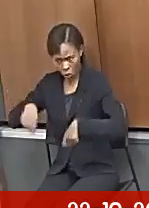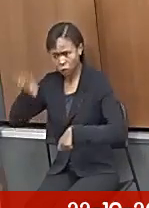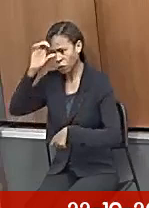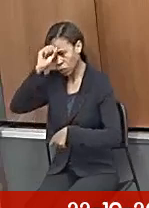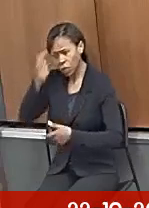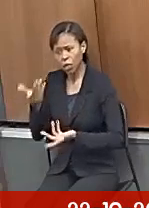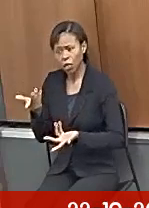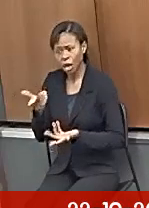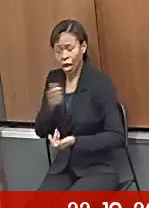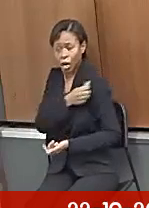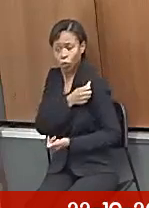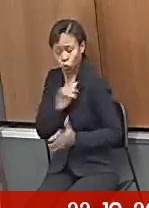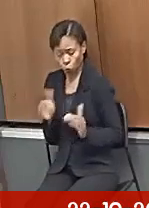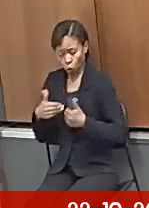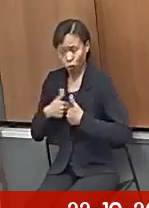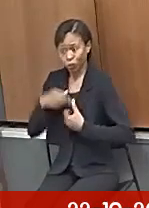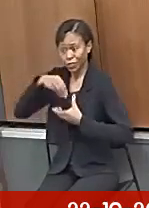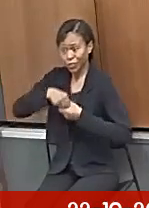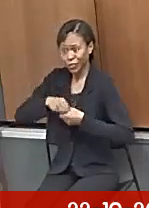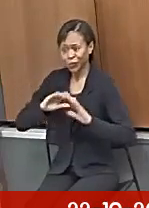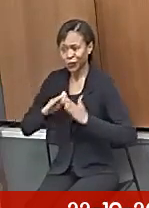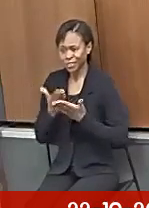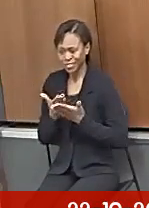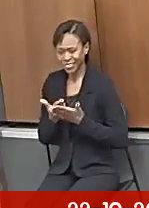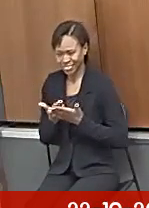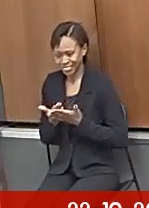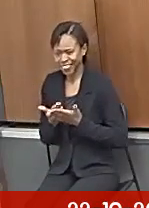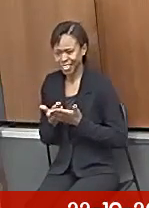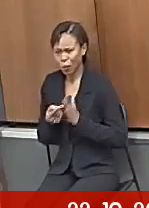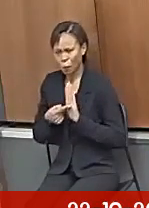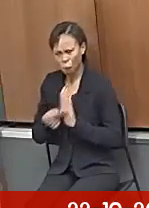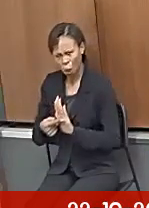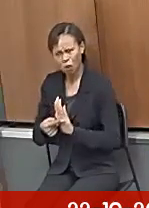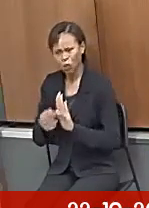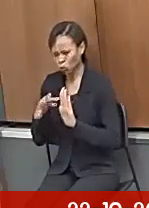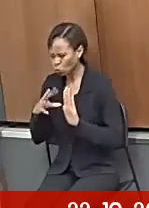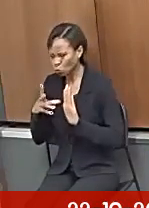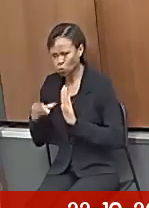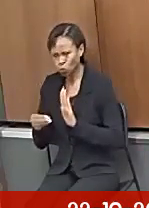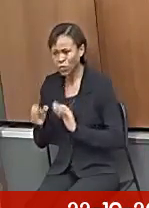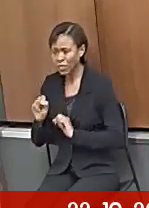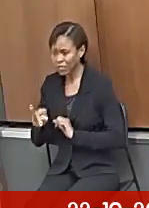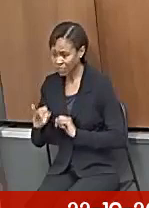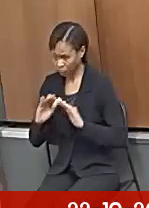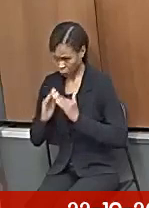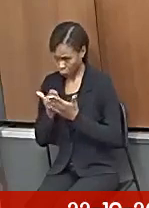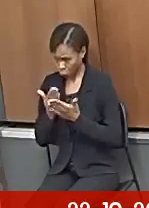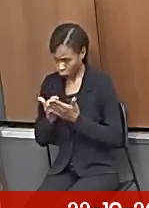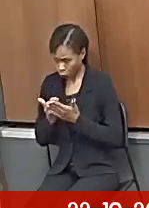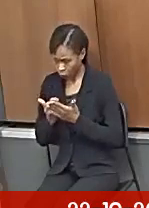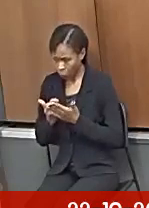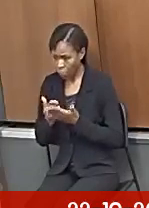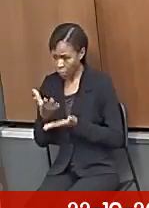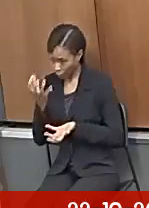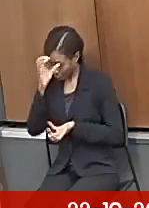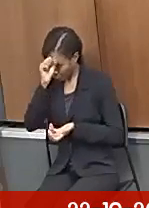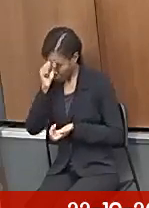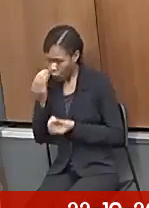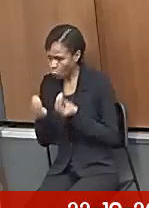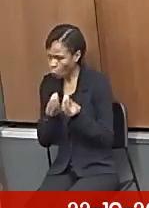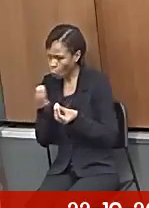escola. Fala de tudo. A escola que quiser saber como incluir a criança com